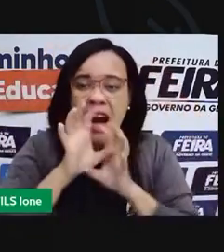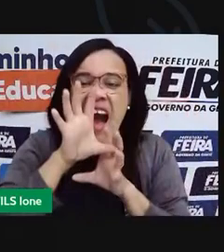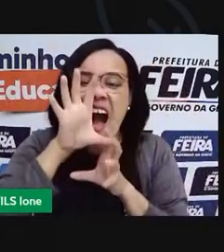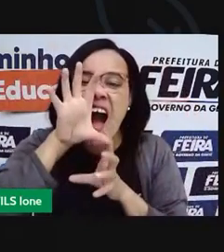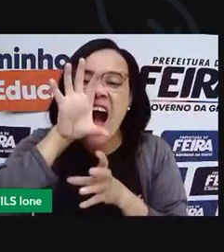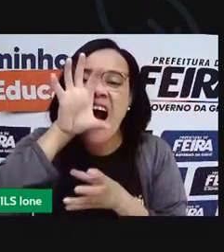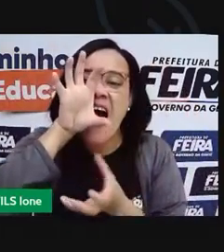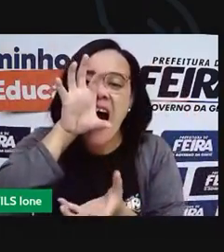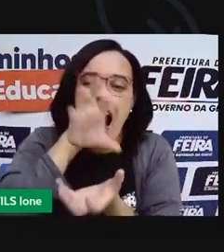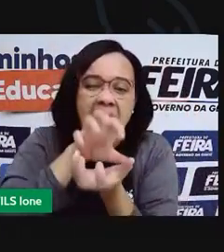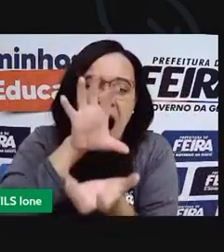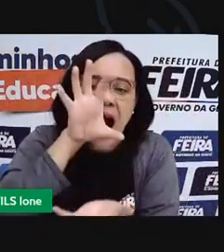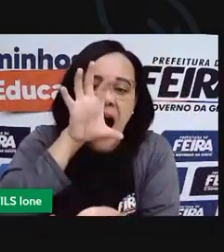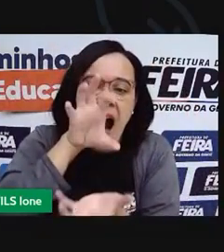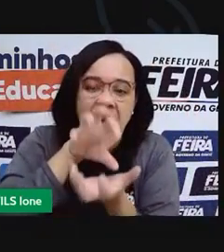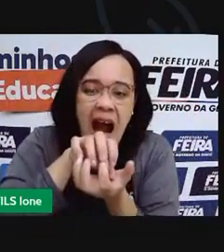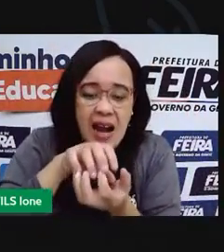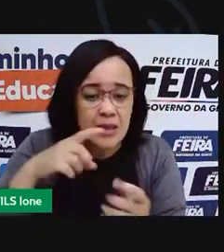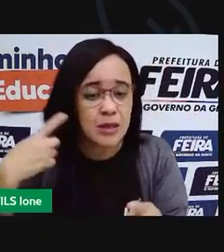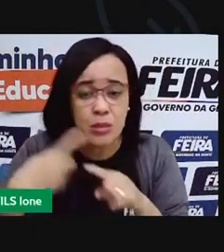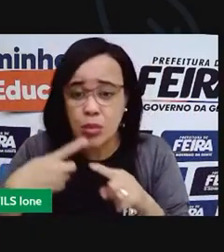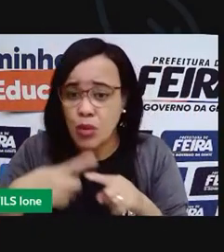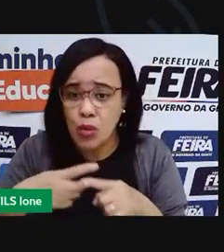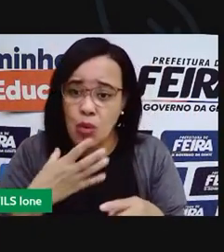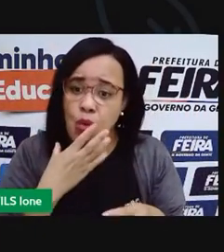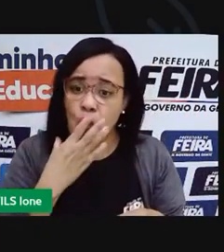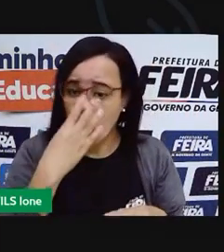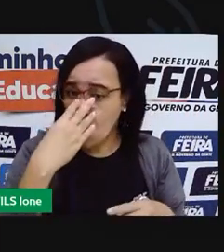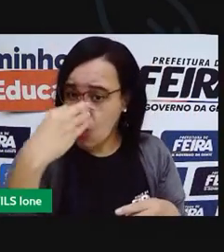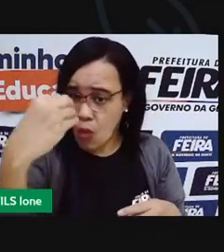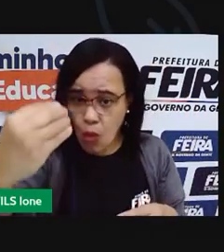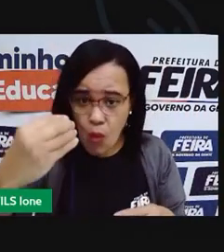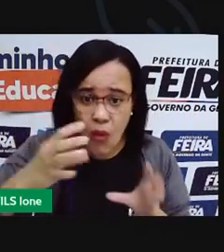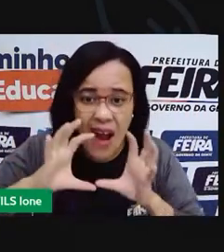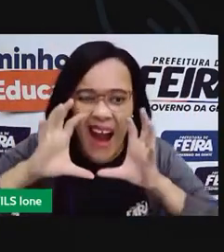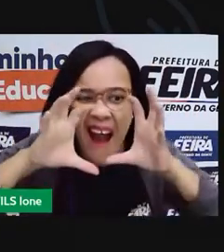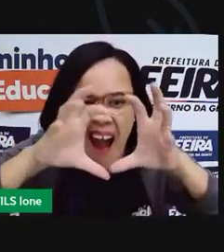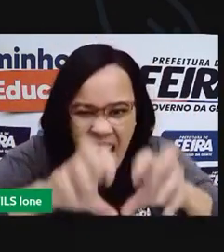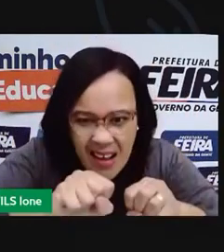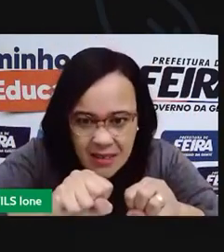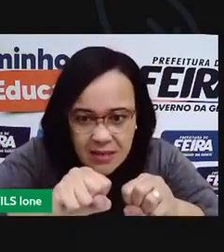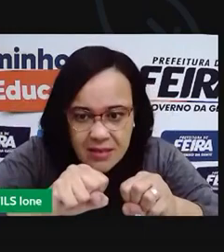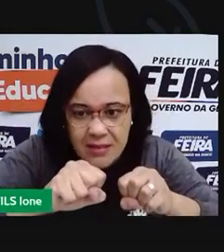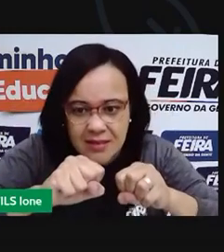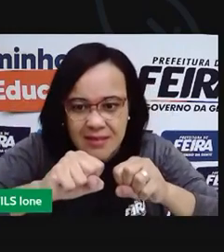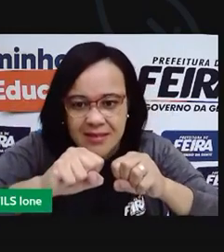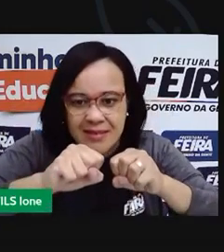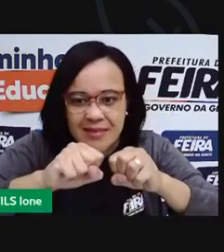afiados, porque o lobo não